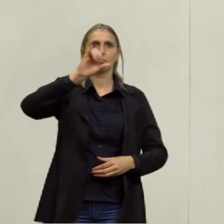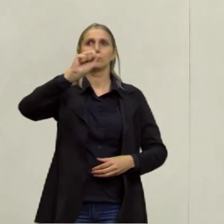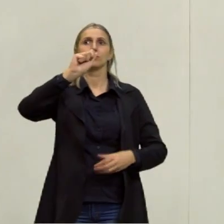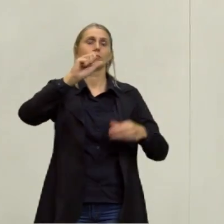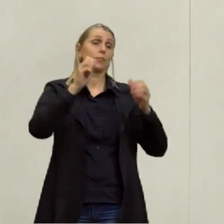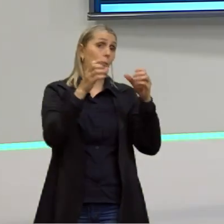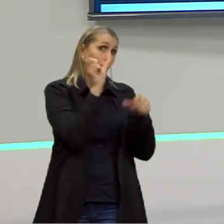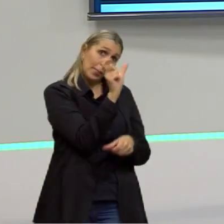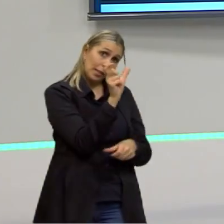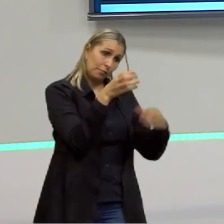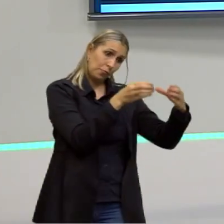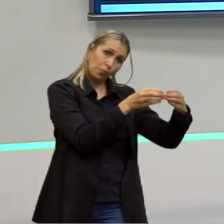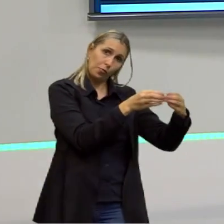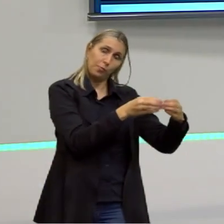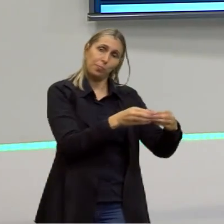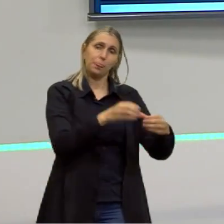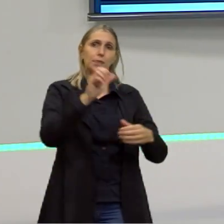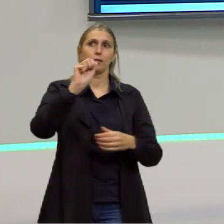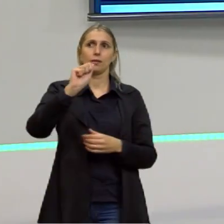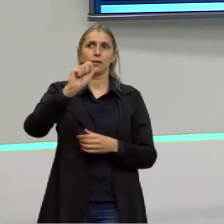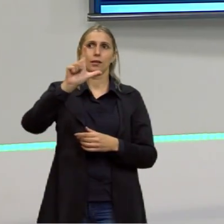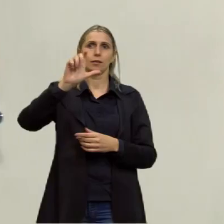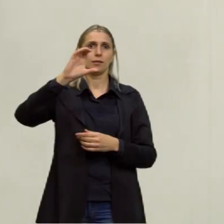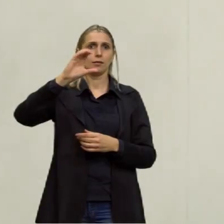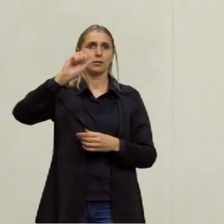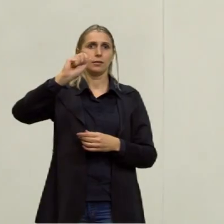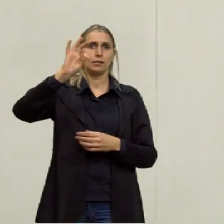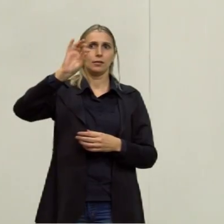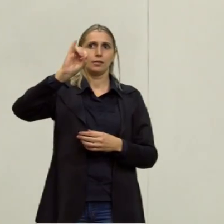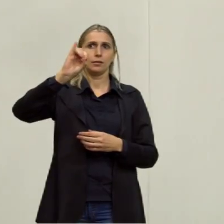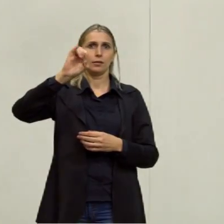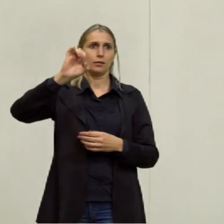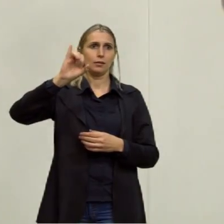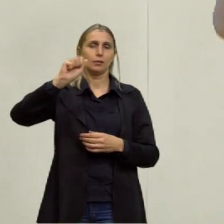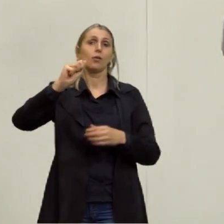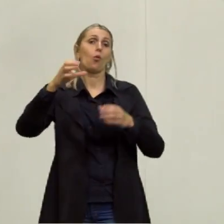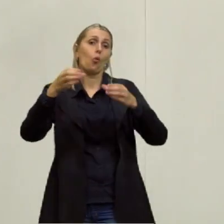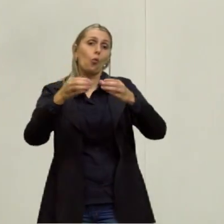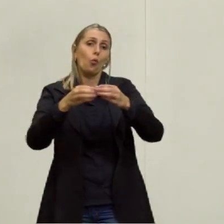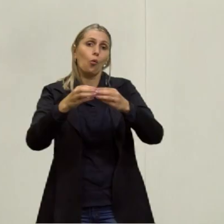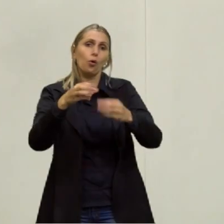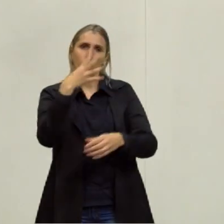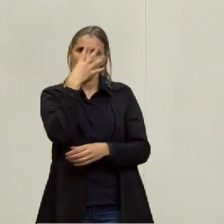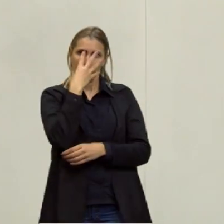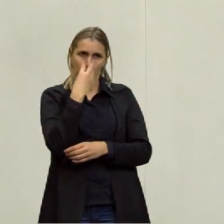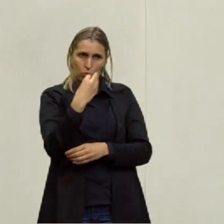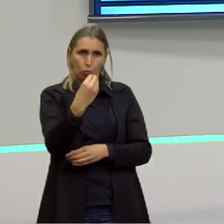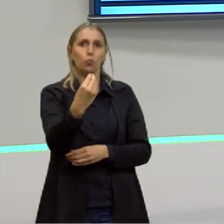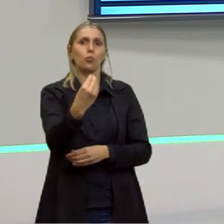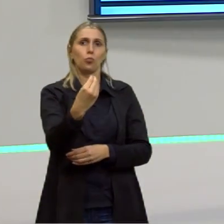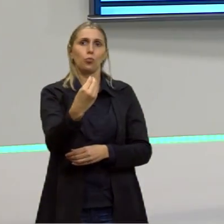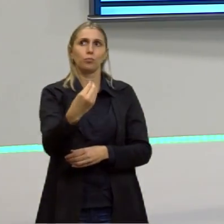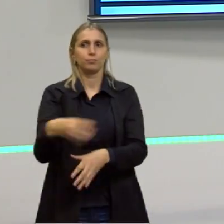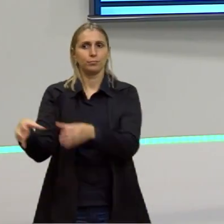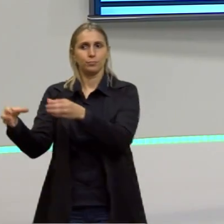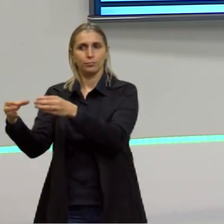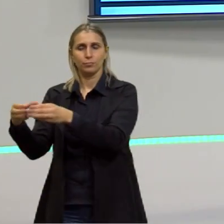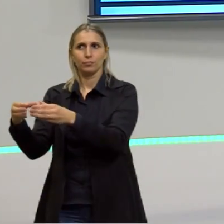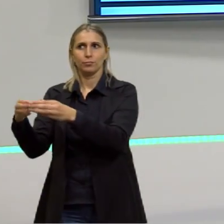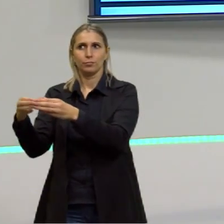de abelhas alcateia é uma palavra que determina um conjunto de lobos